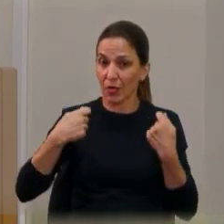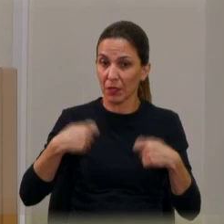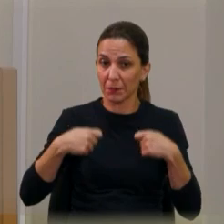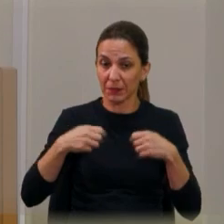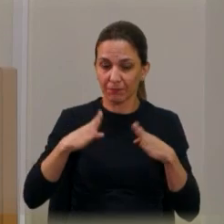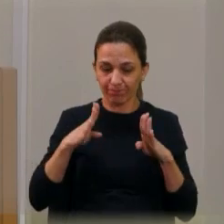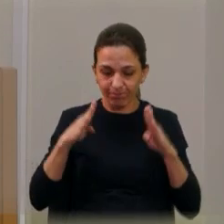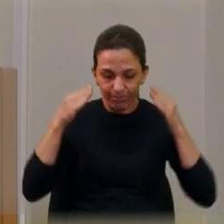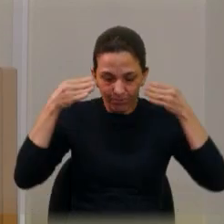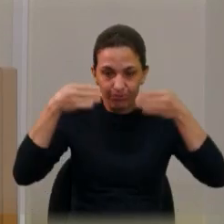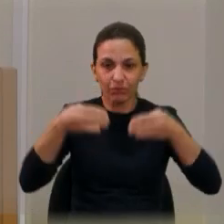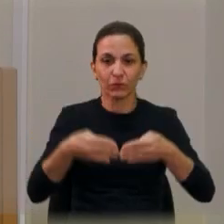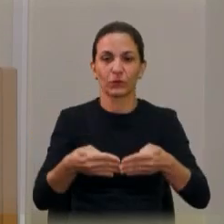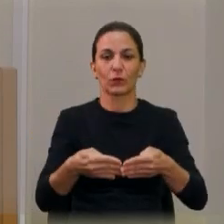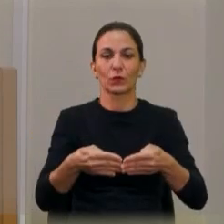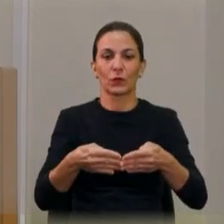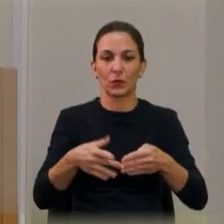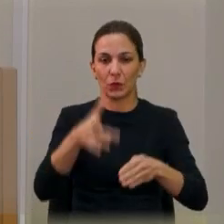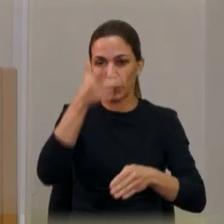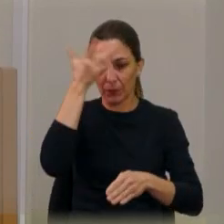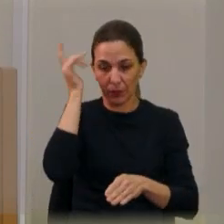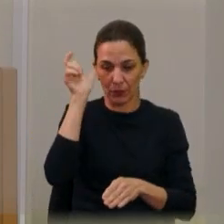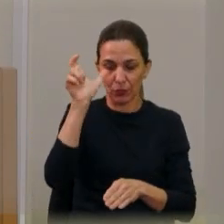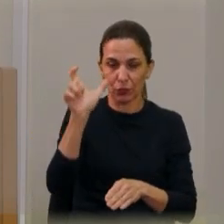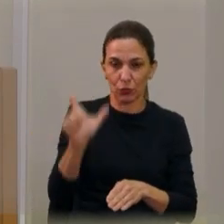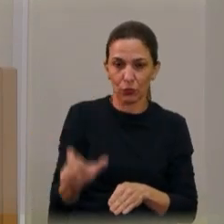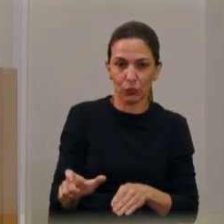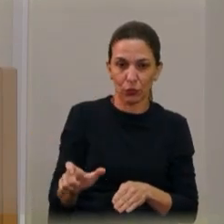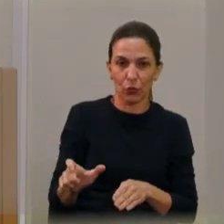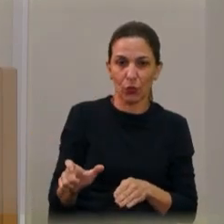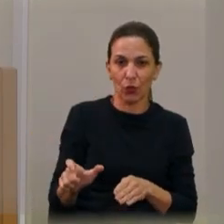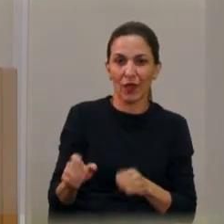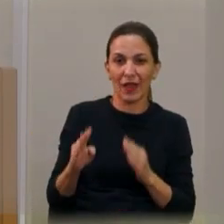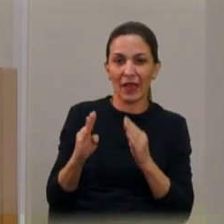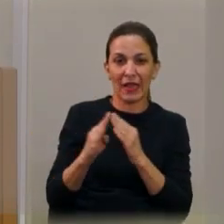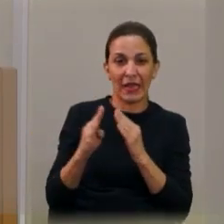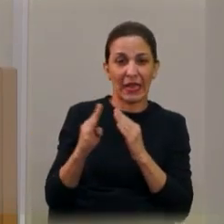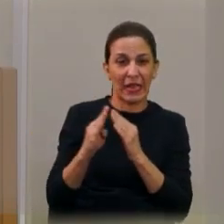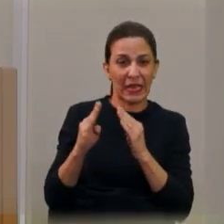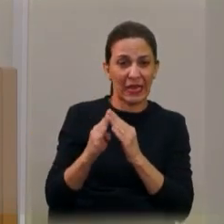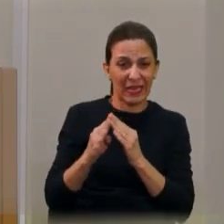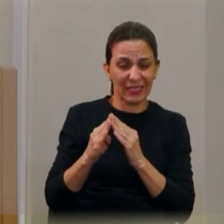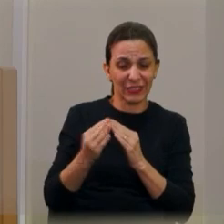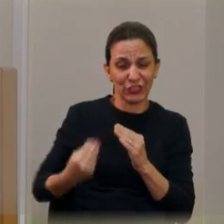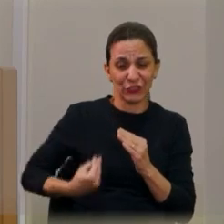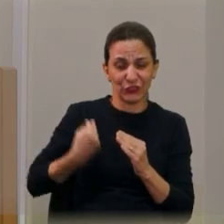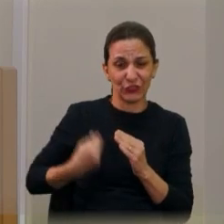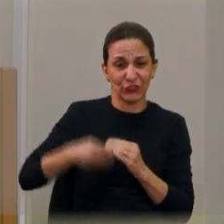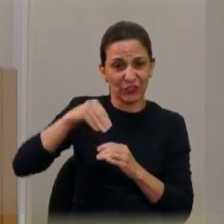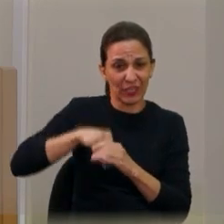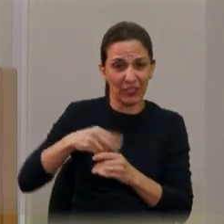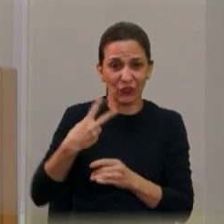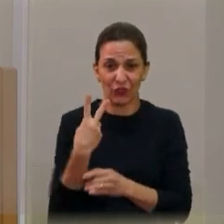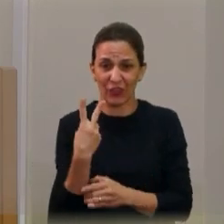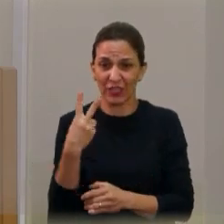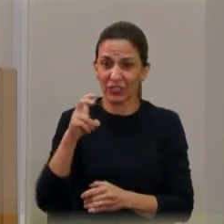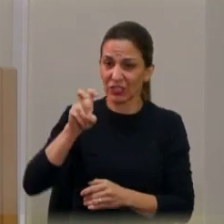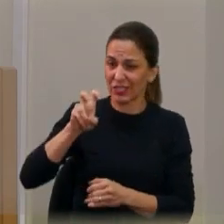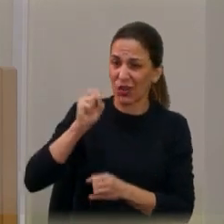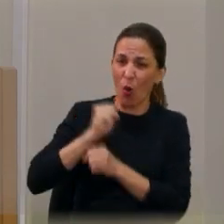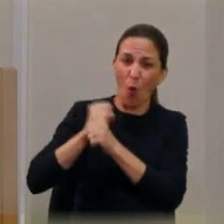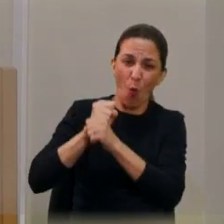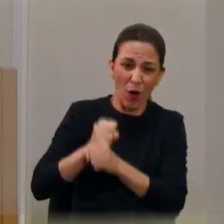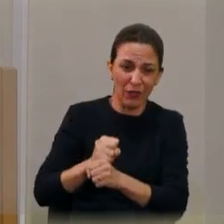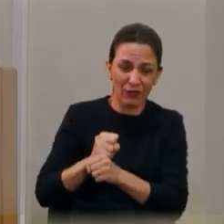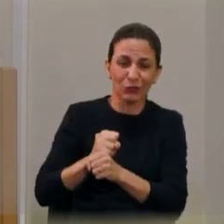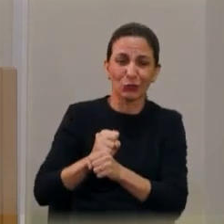fazer principalmente para aqueles que estão morando nesses Imóveis ou sendo há mais de 25 anos que ainda não tem sua